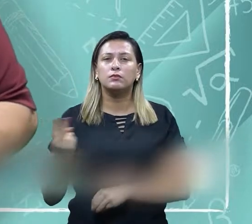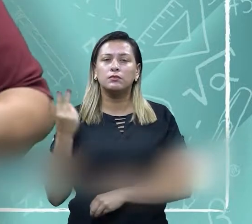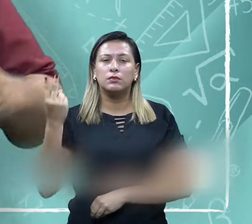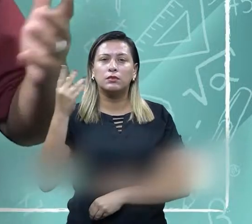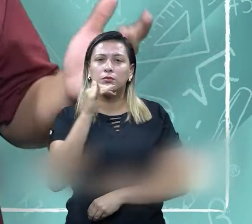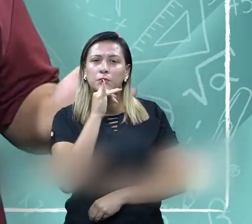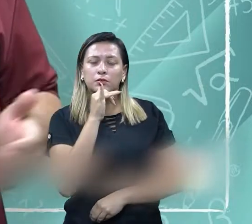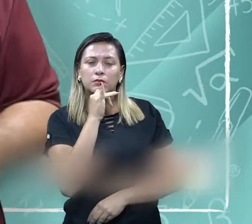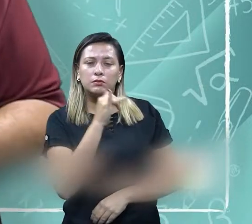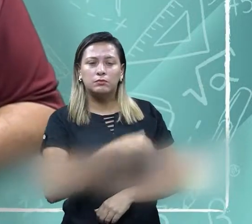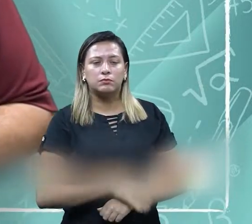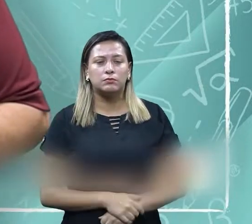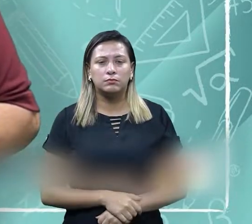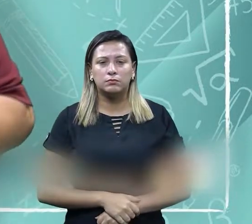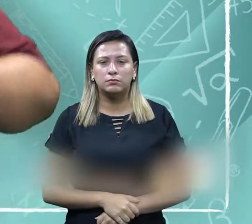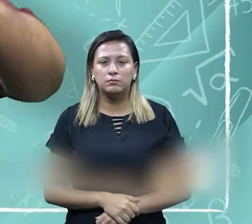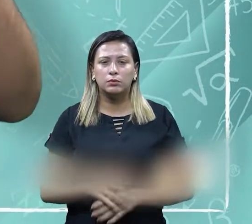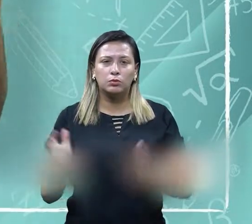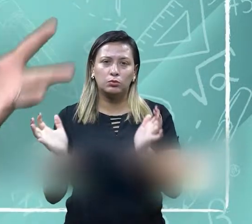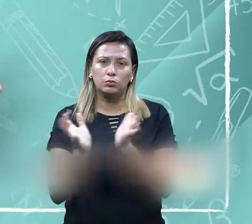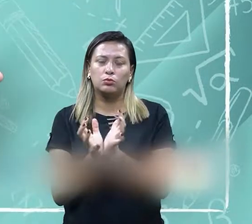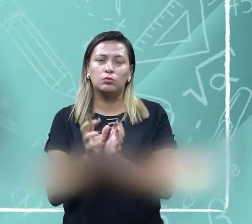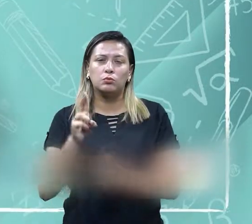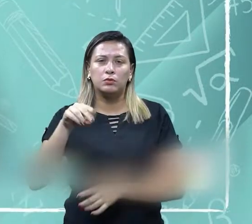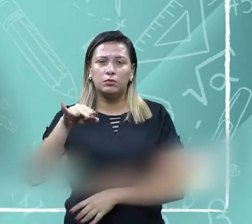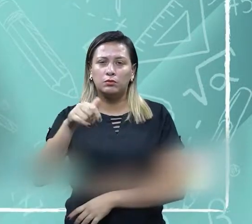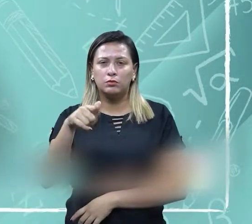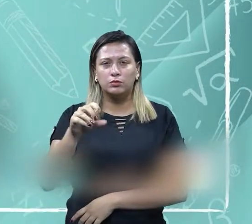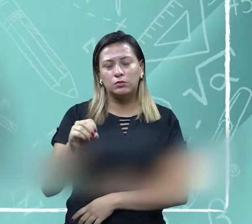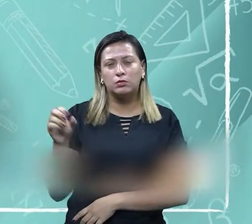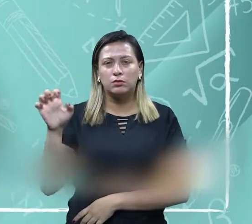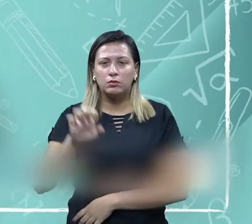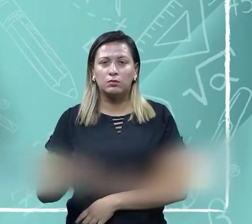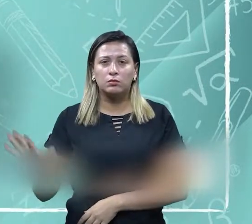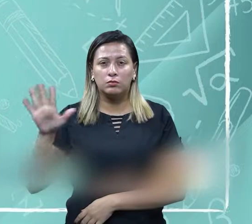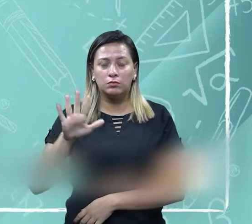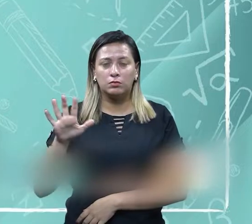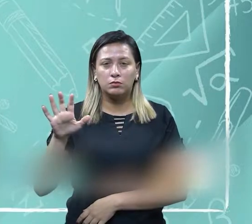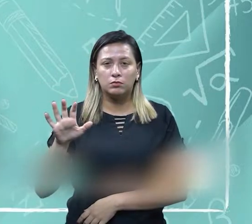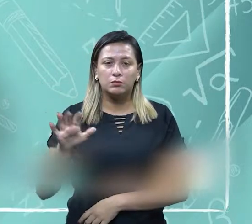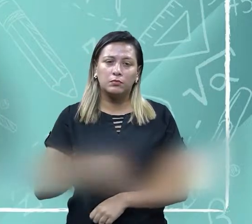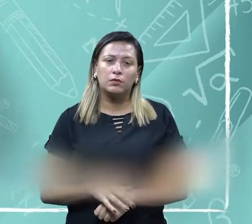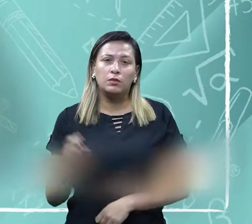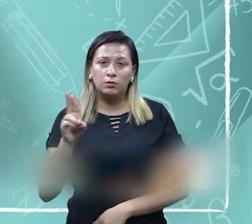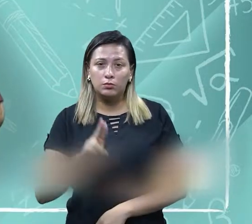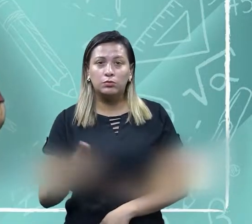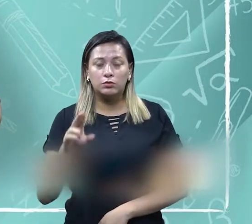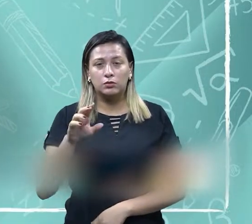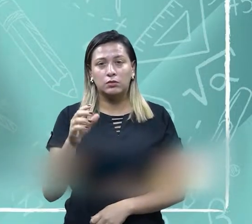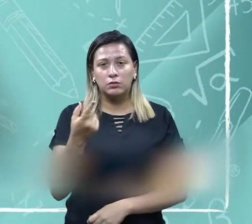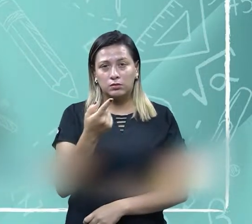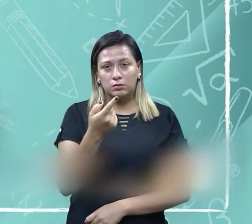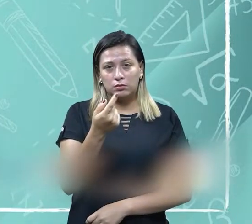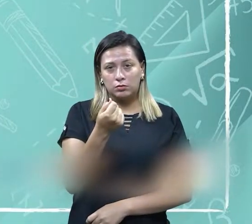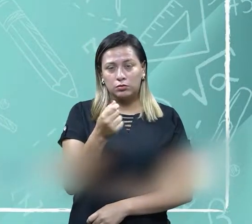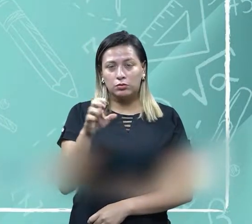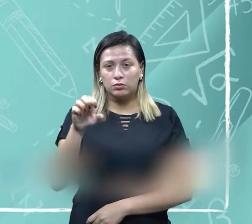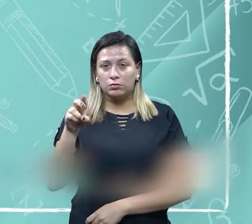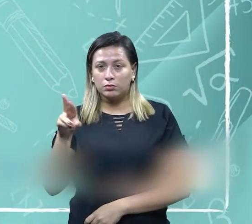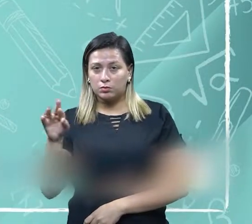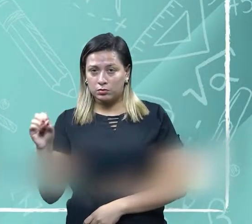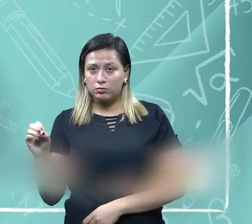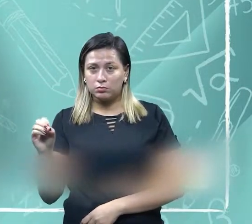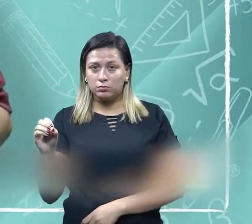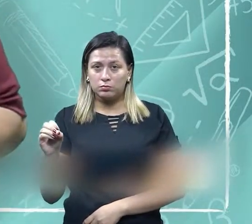exemplo, o bloco da União Europeia, por exemplo, utiliza o euro com uma união monetária, é um nível